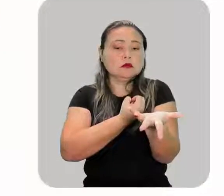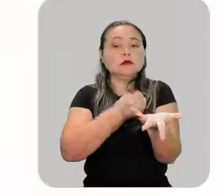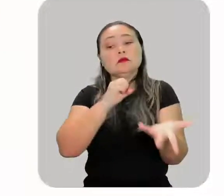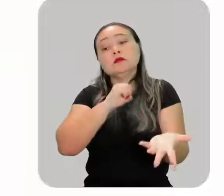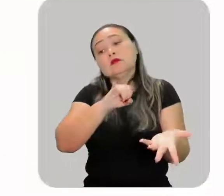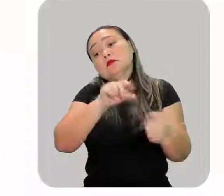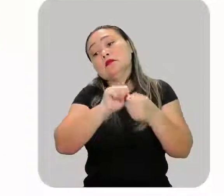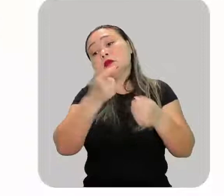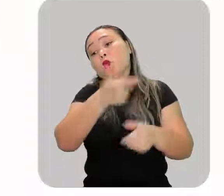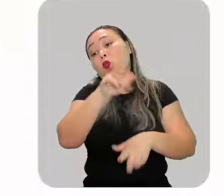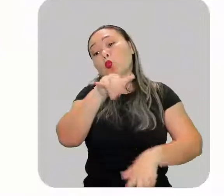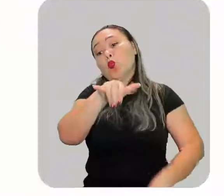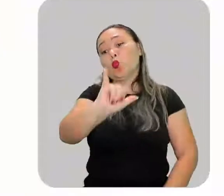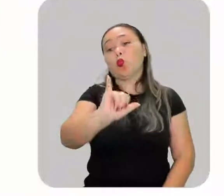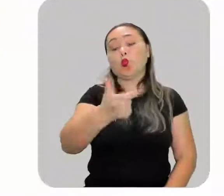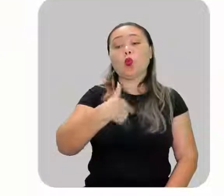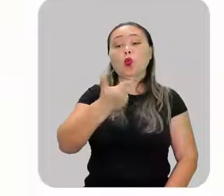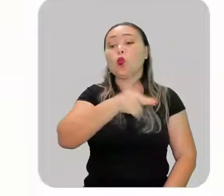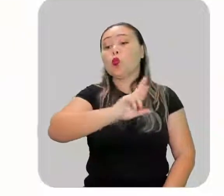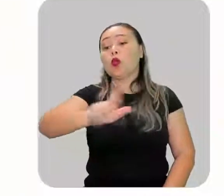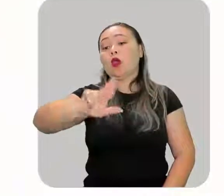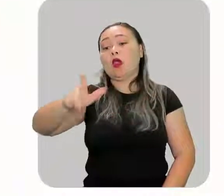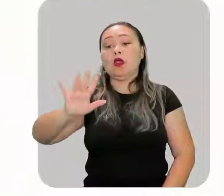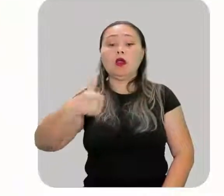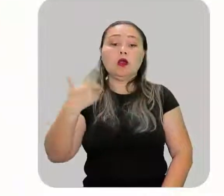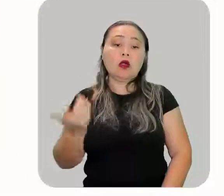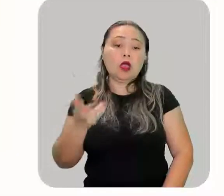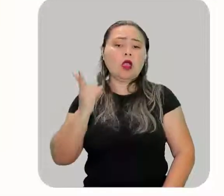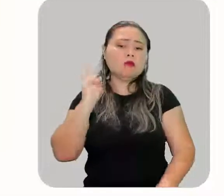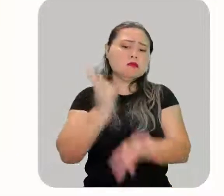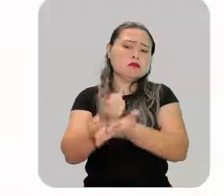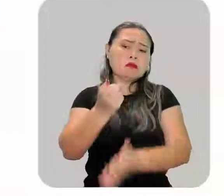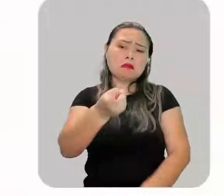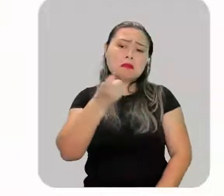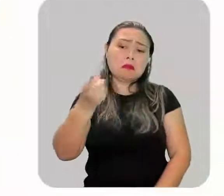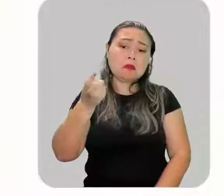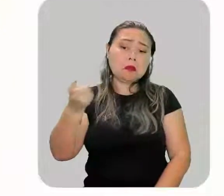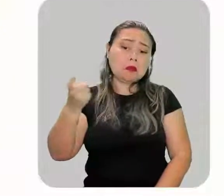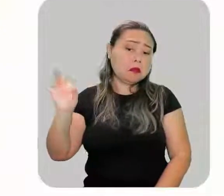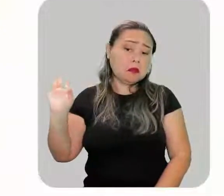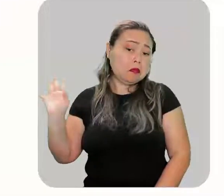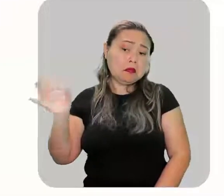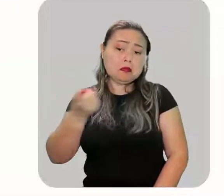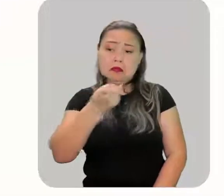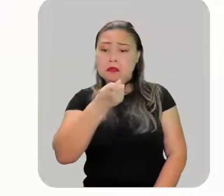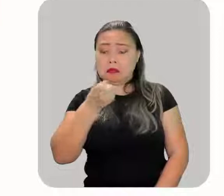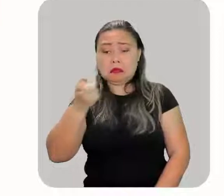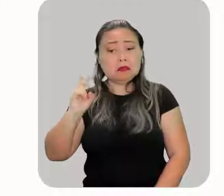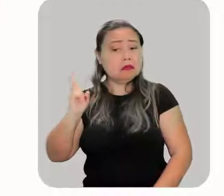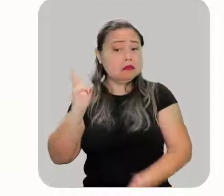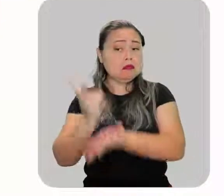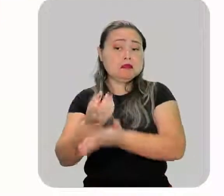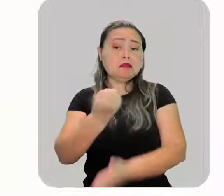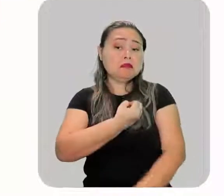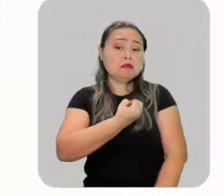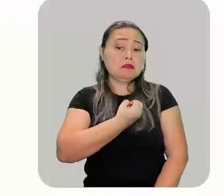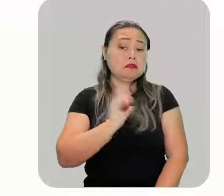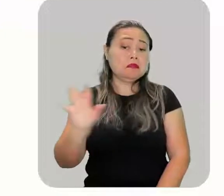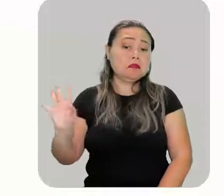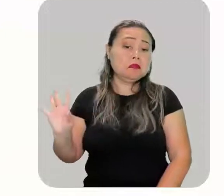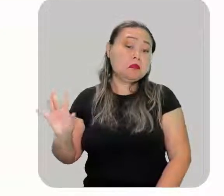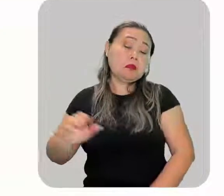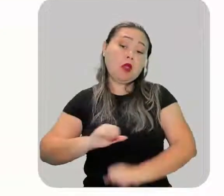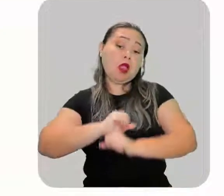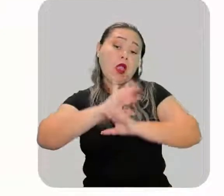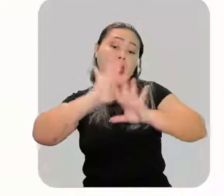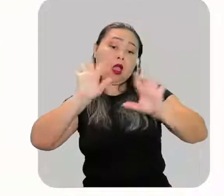Agora, se eu tivesse um y aqui, poderia ser um valor diferente. Mas como é tudo x, se é tudo x, tudo vai valer o mesmo valor, né?